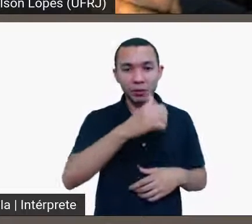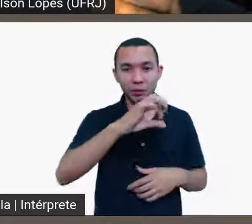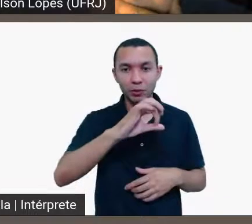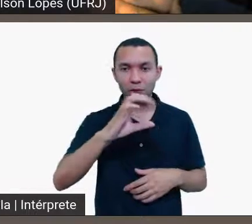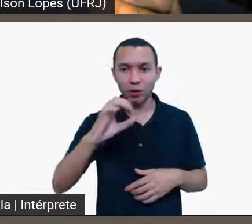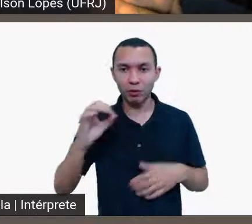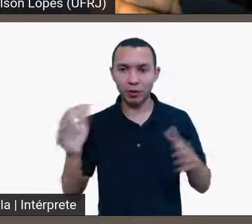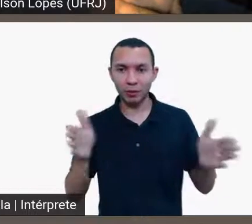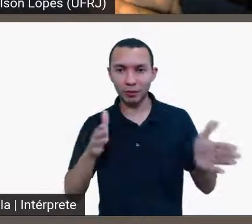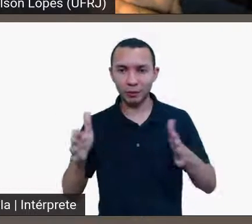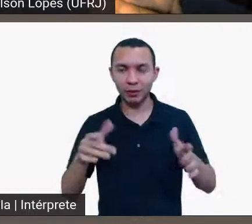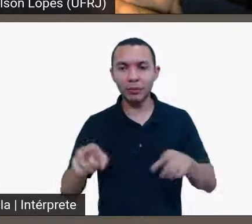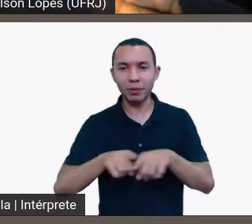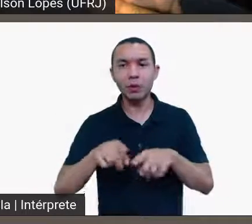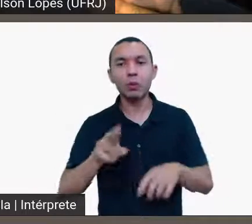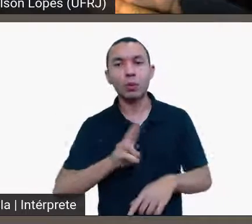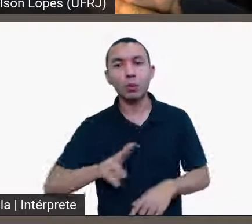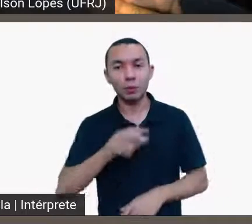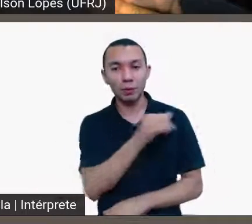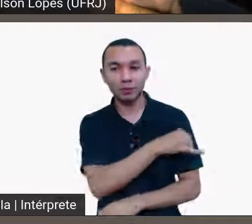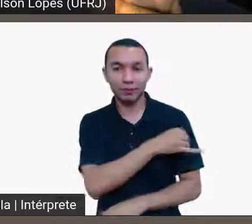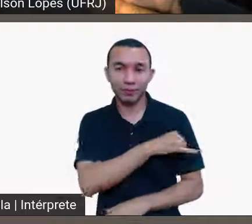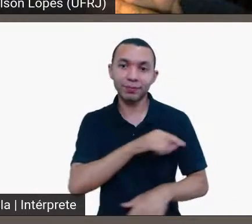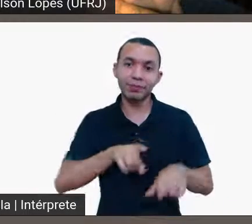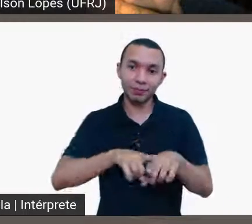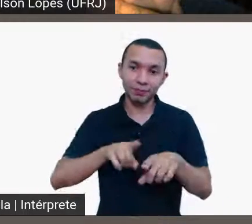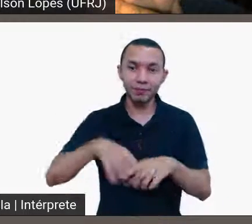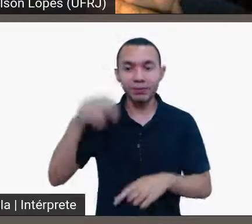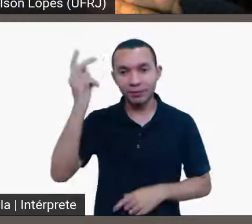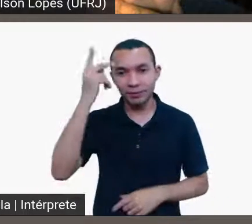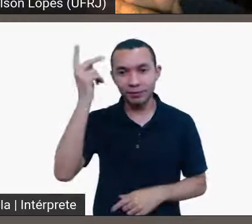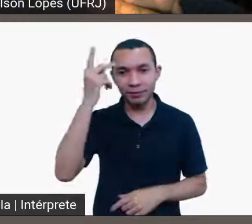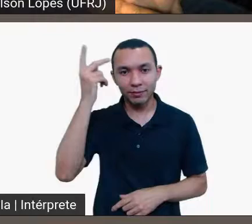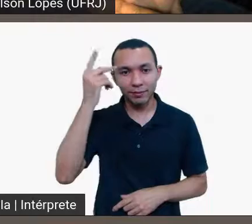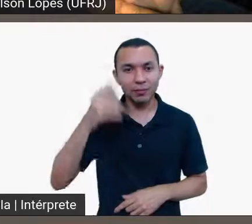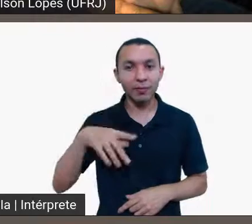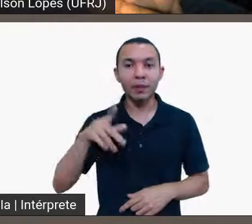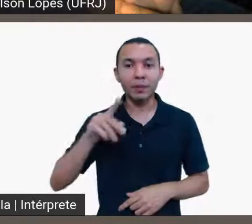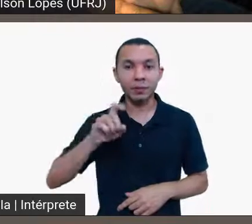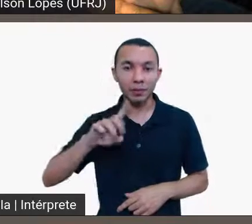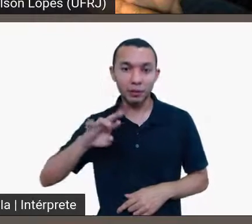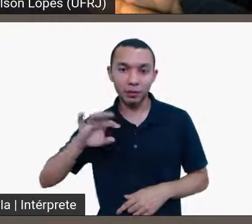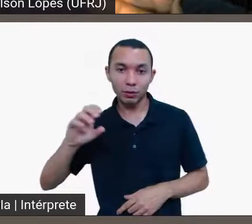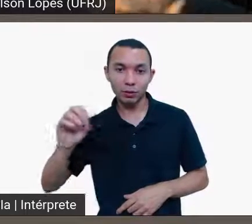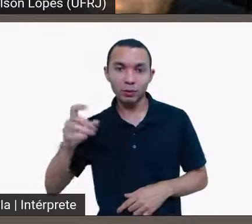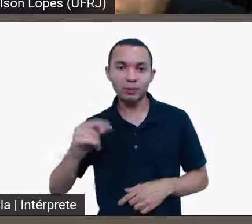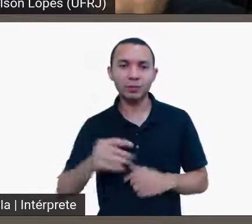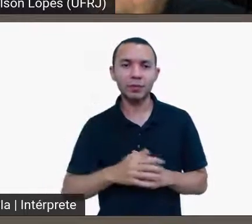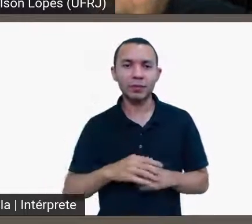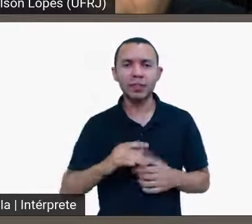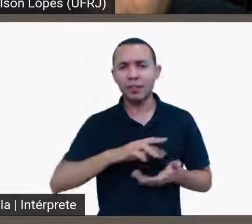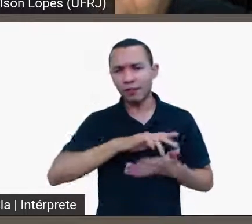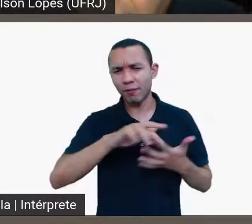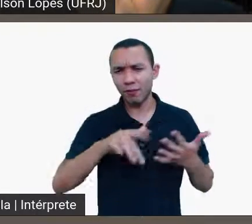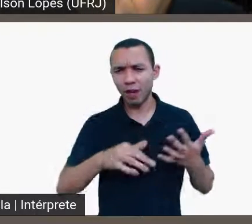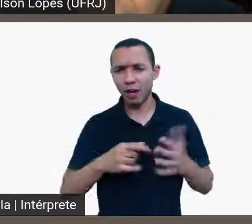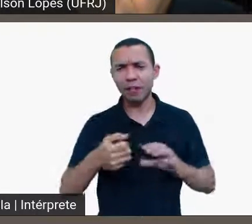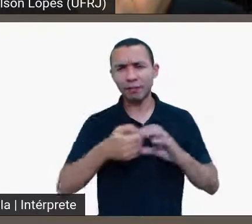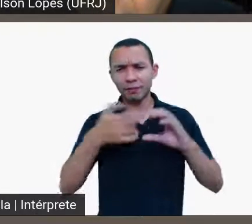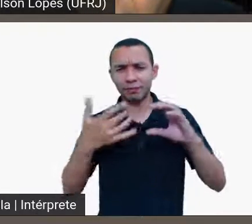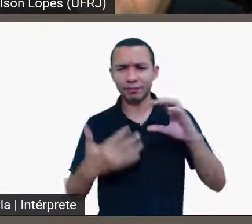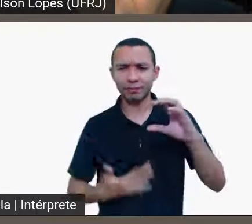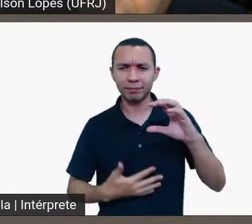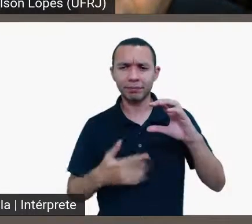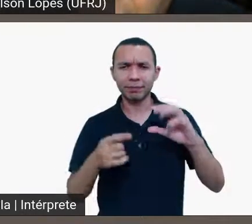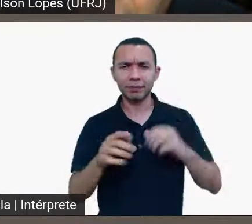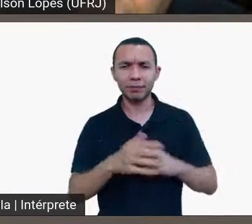tem Rossi, em São Paulo, próprio Pedro Comello, em Cataguases, enfim, tem características, e o